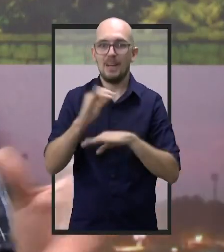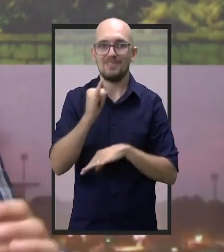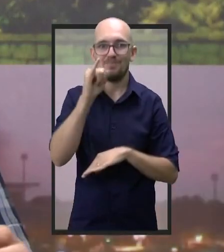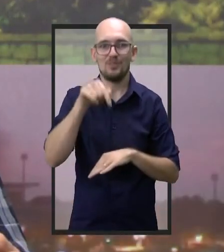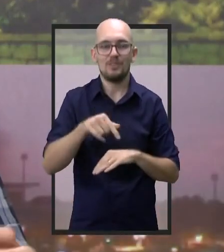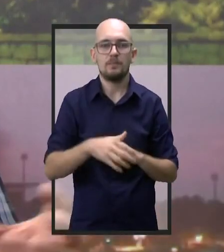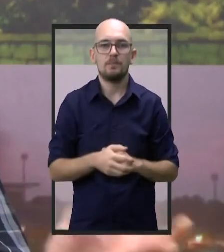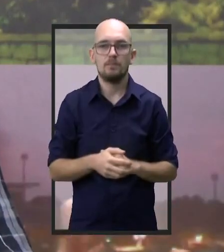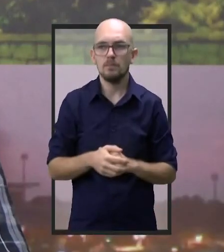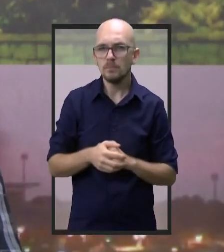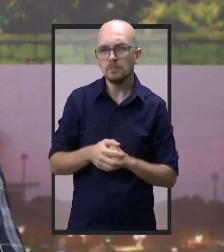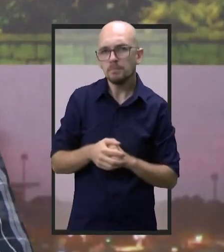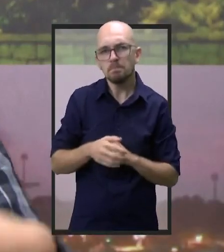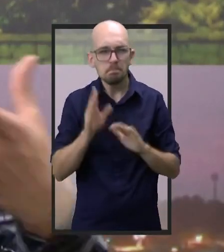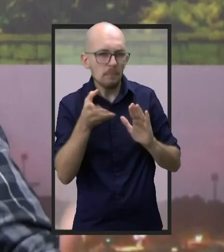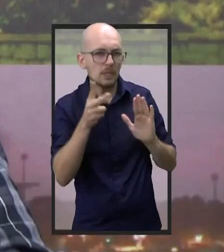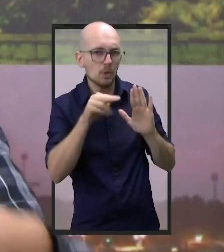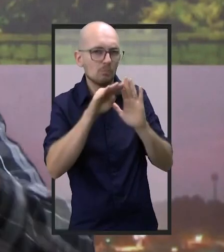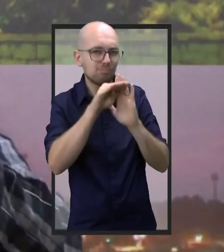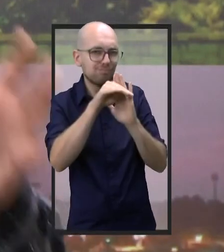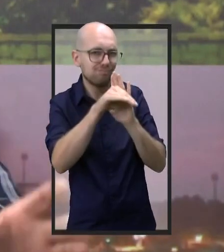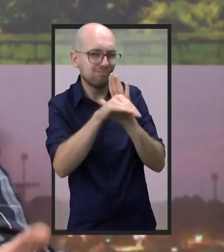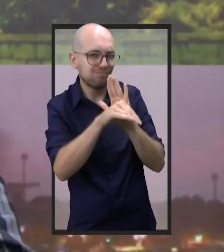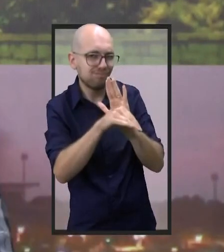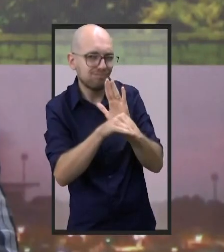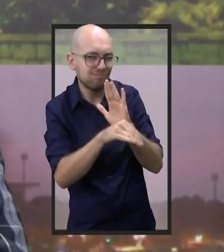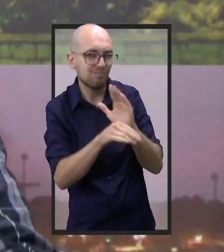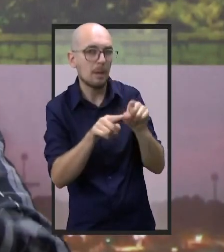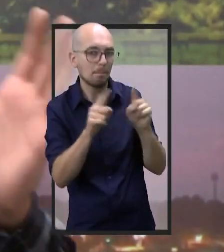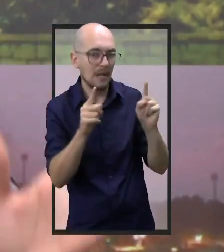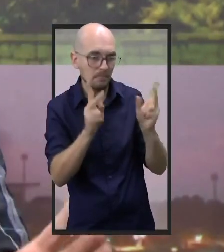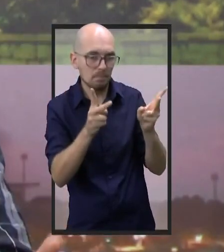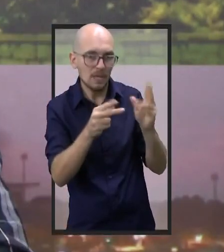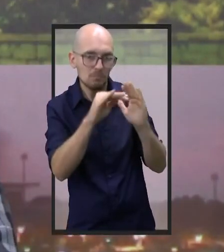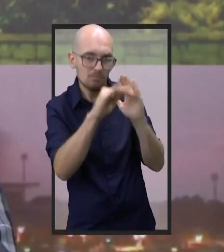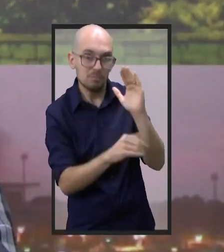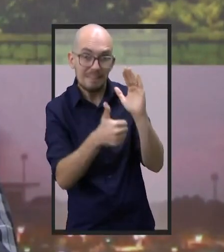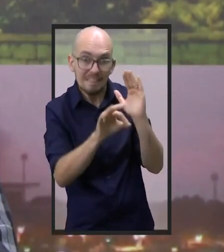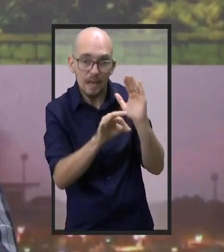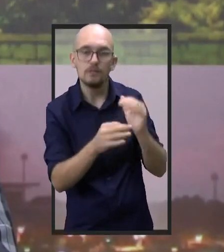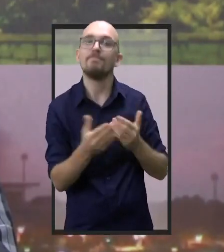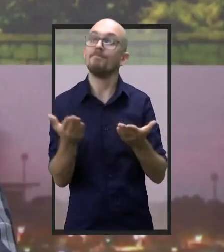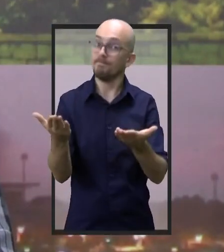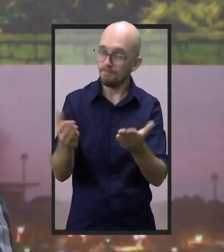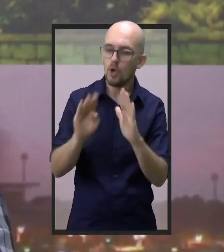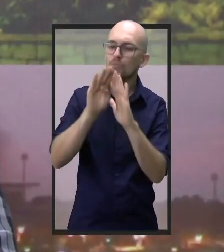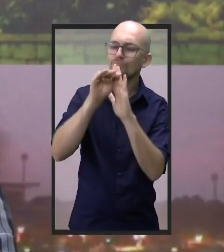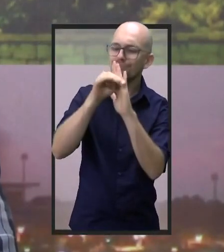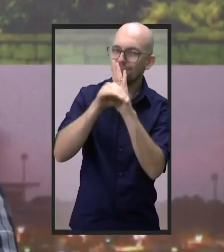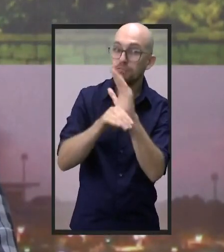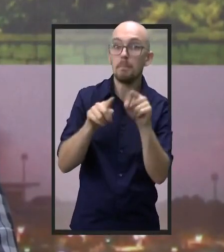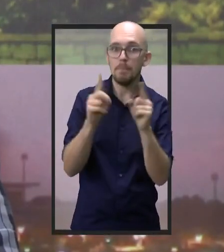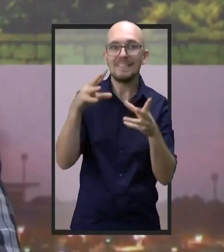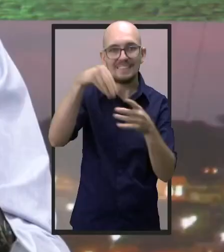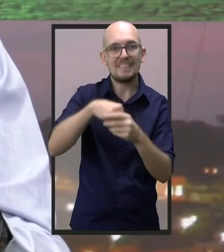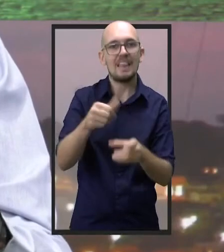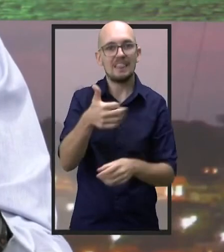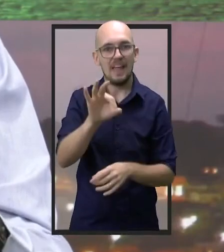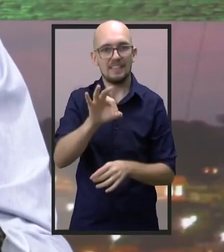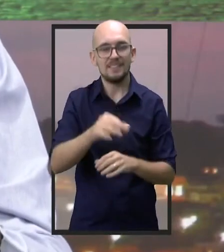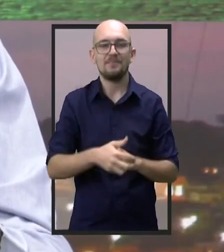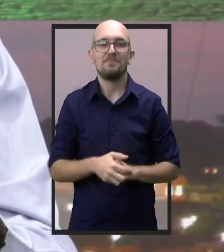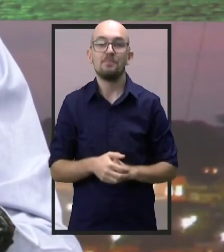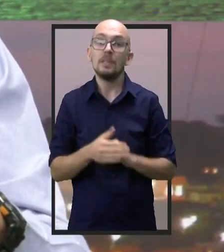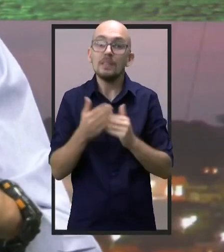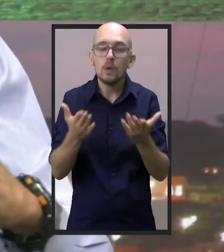certo declínio nos últimos tempos, ainda estamos bem ranqueados nessa produção mundial. Então,